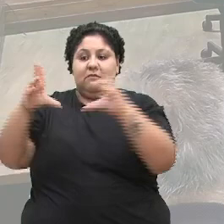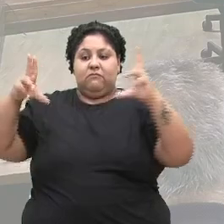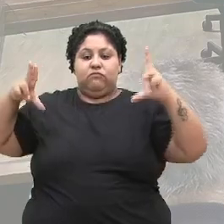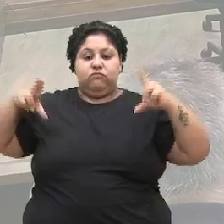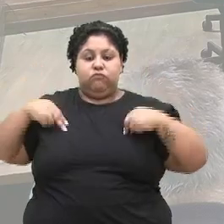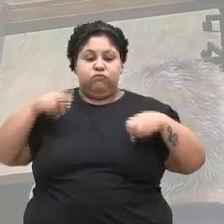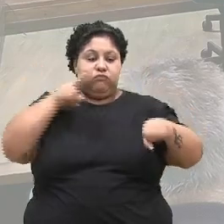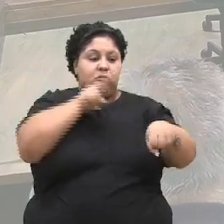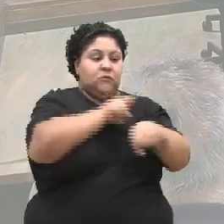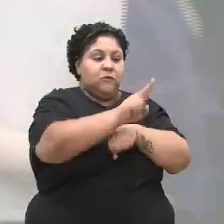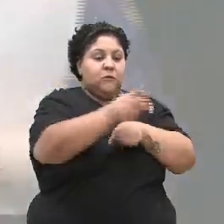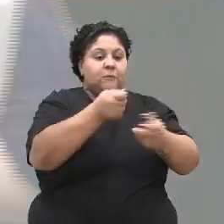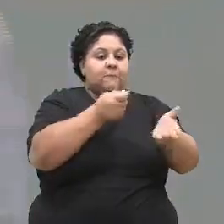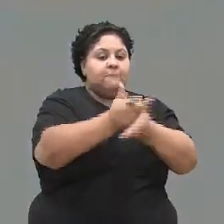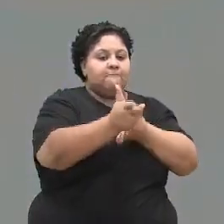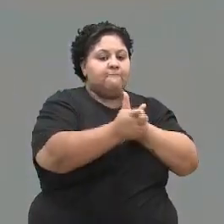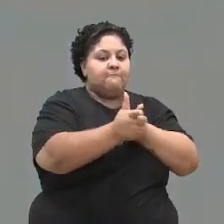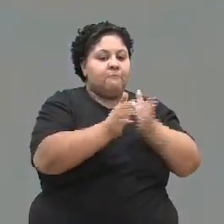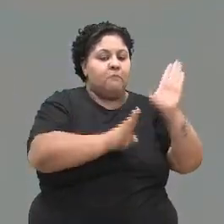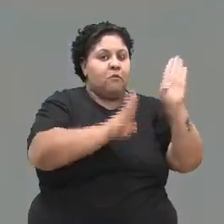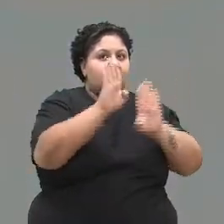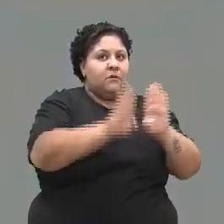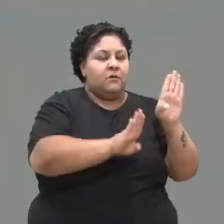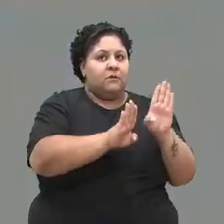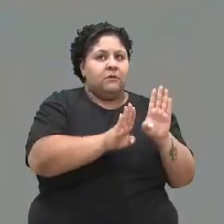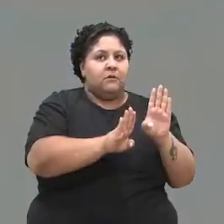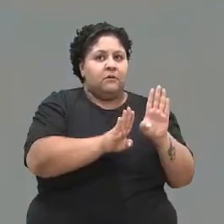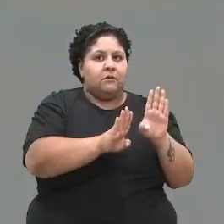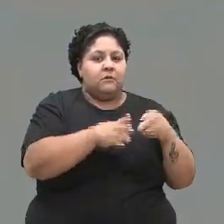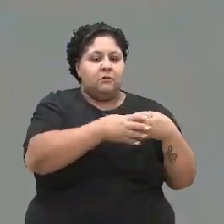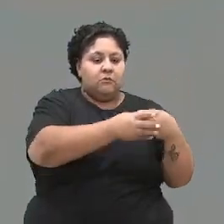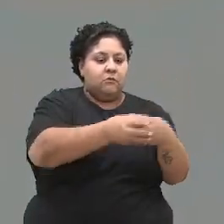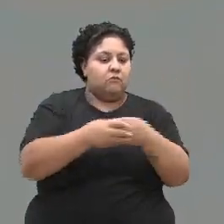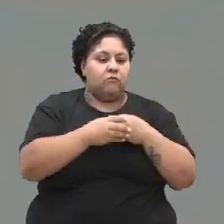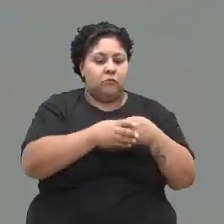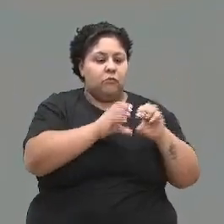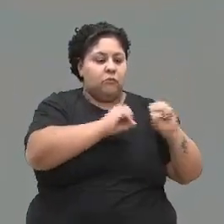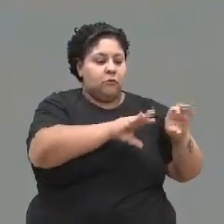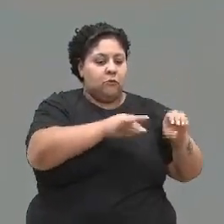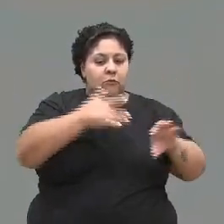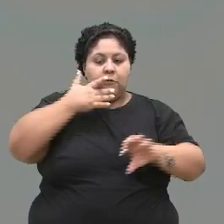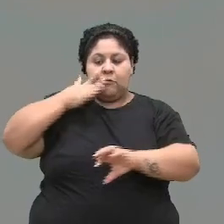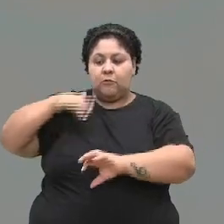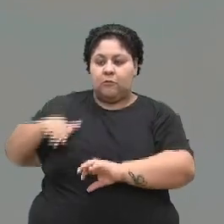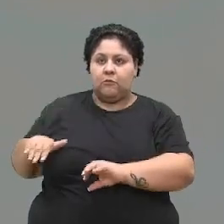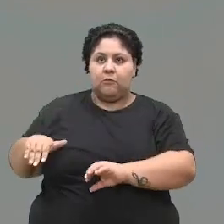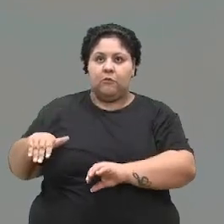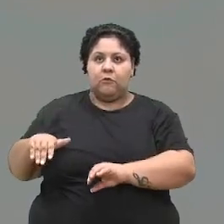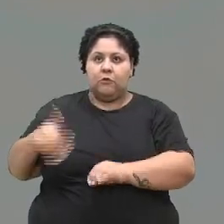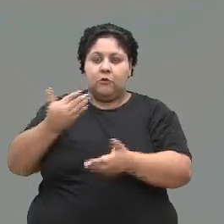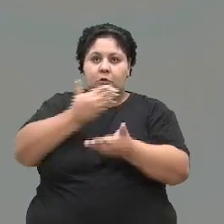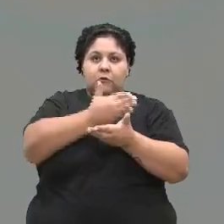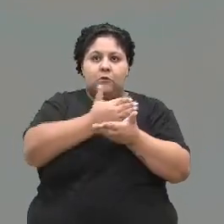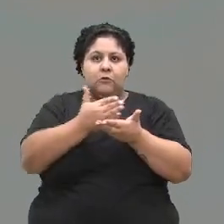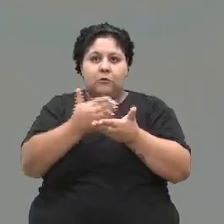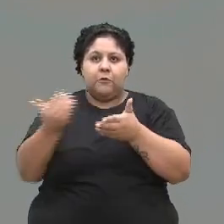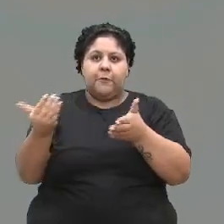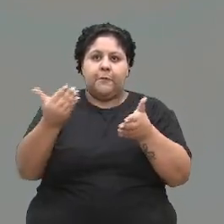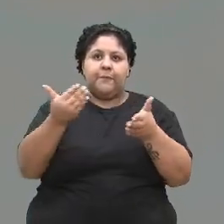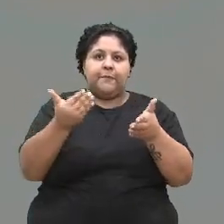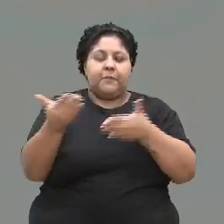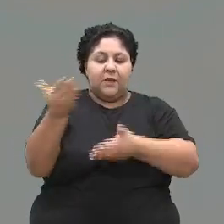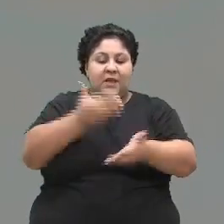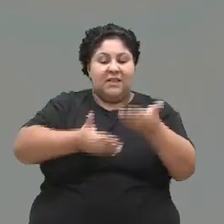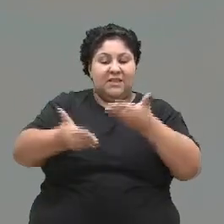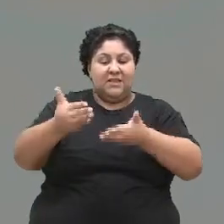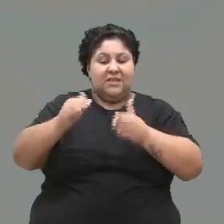vagas compradas por licitação e em turmas de educação infantil de pré-escolas atendida nas